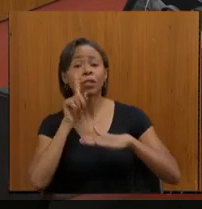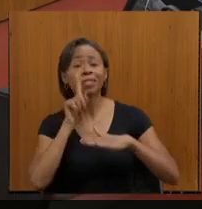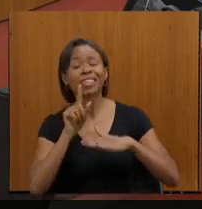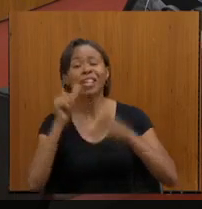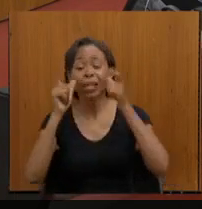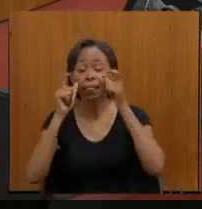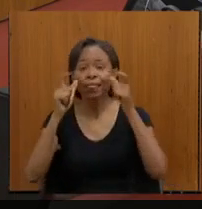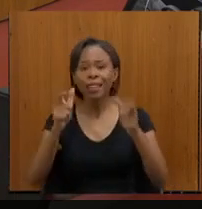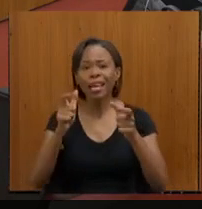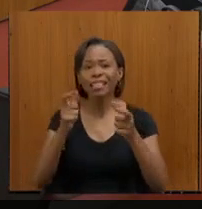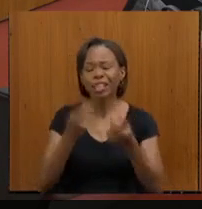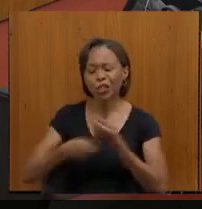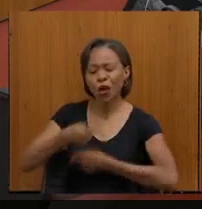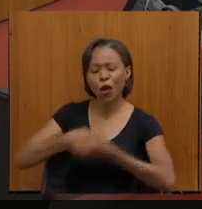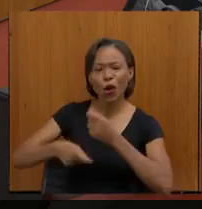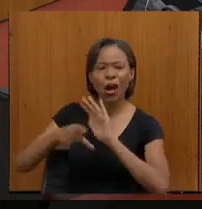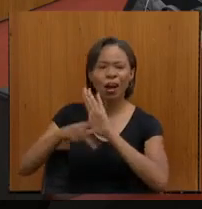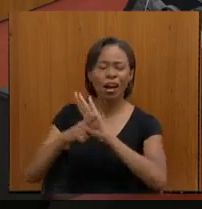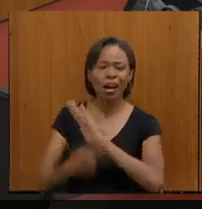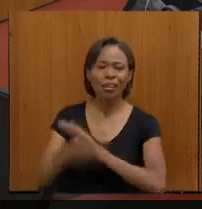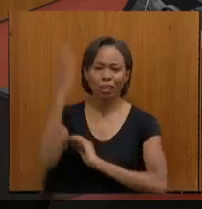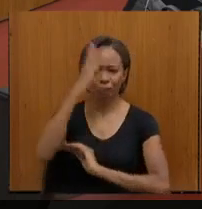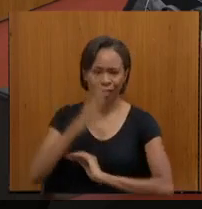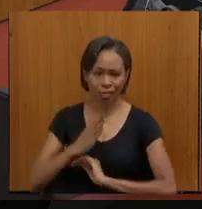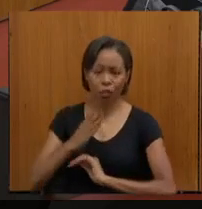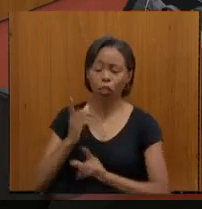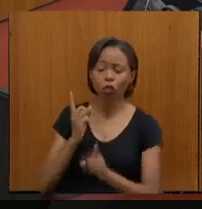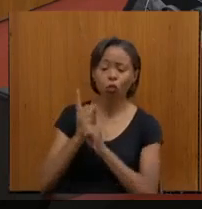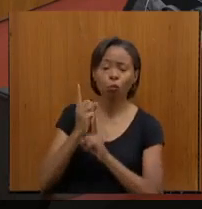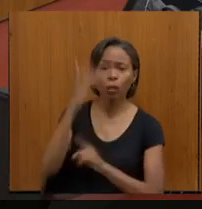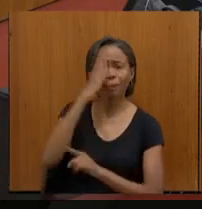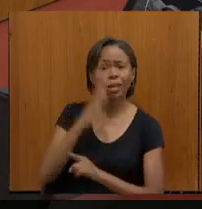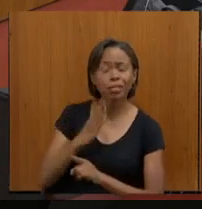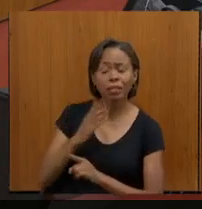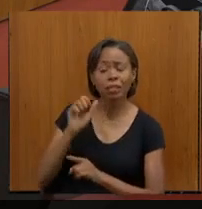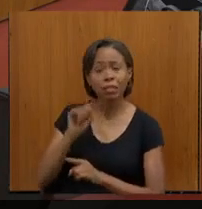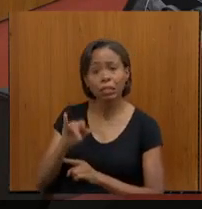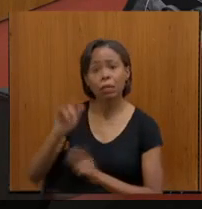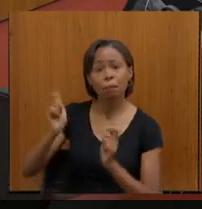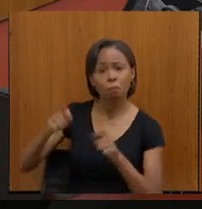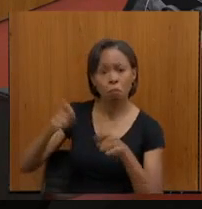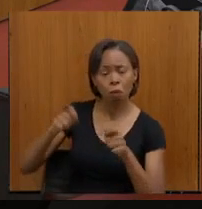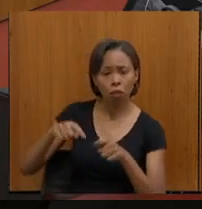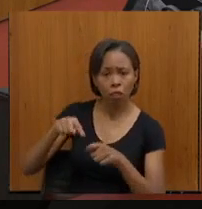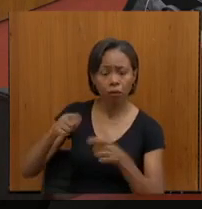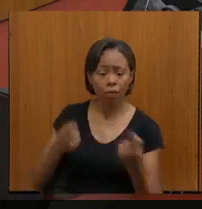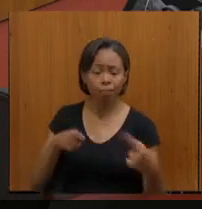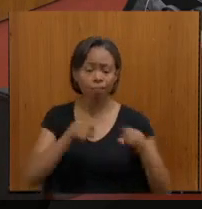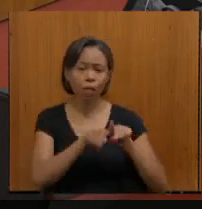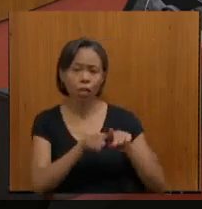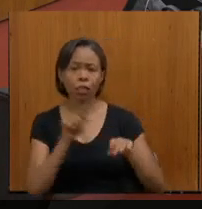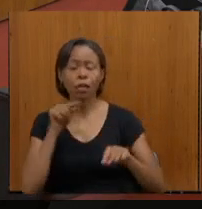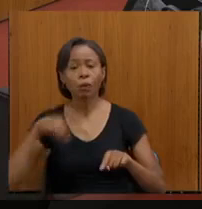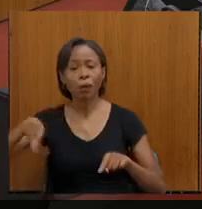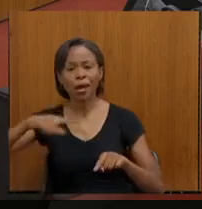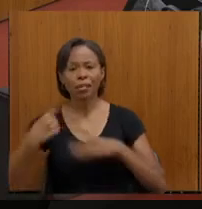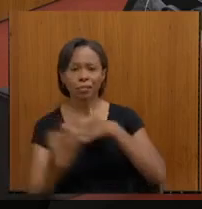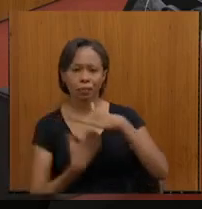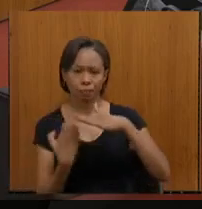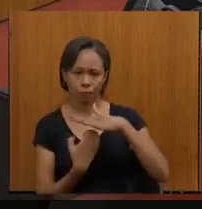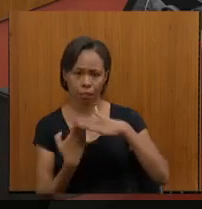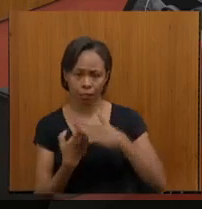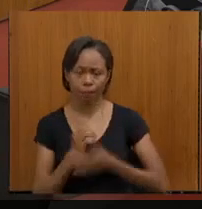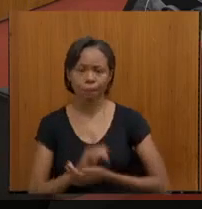fazer negócios aqui no Brasil e identificar oportunidade no Brasil crianças empresa então eles são foco do nosso da nossa situação